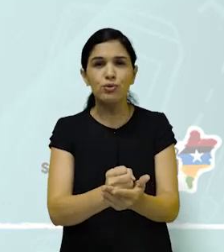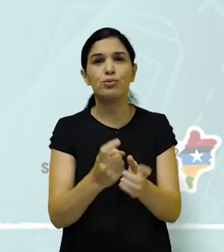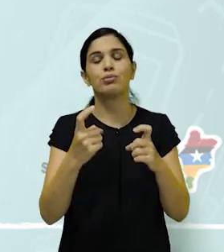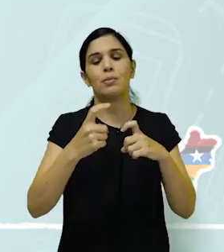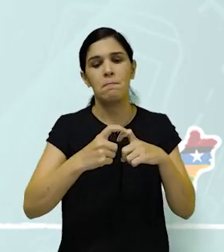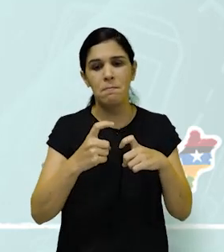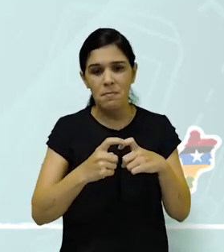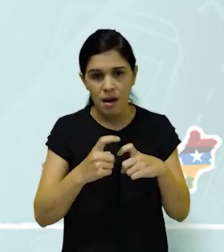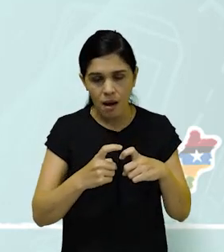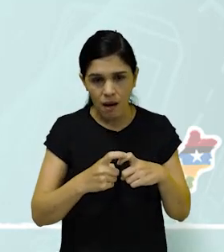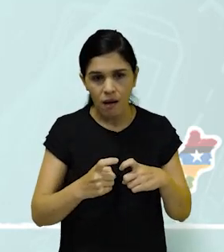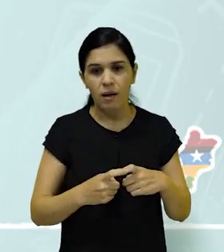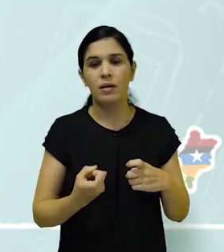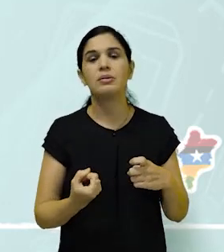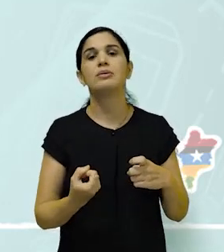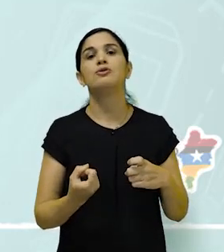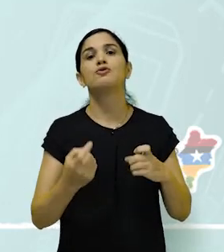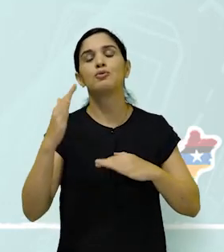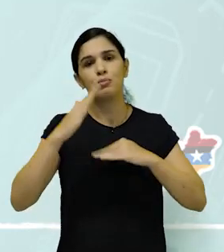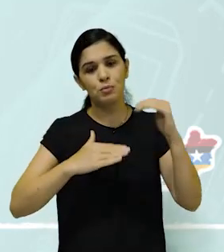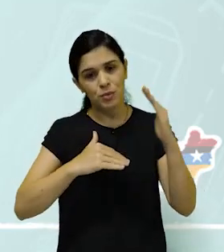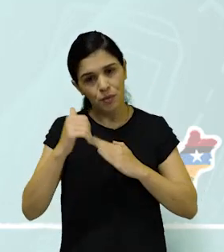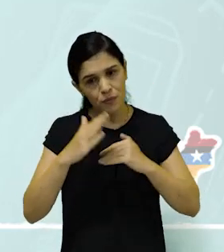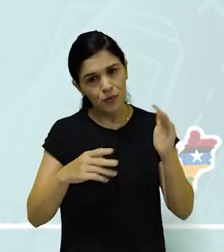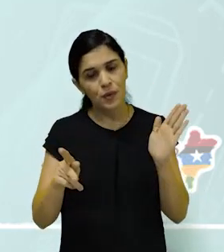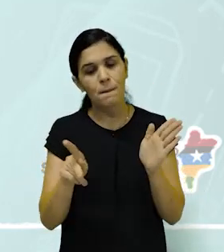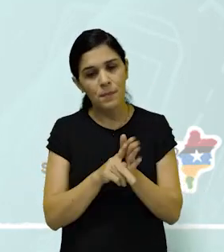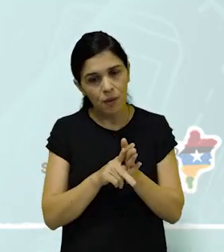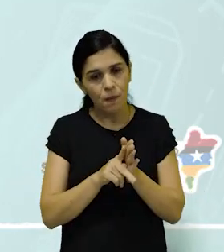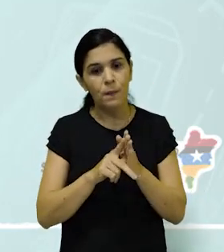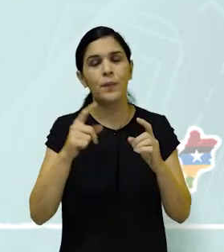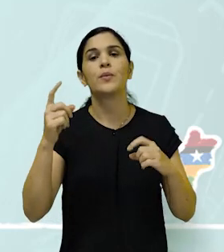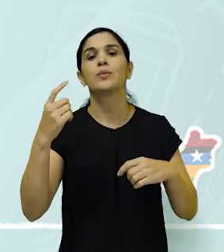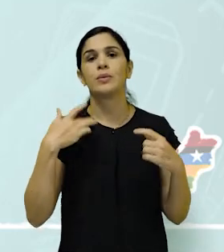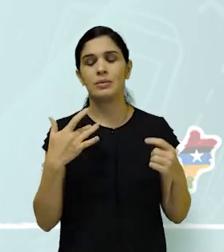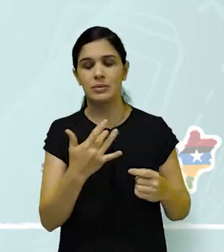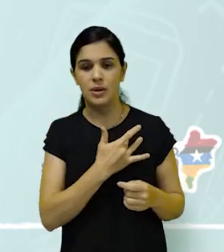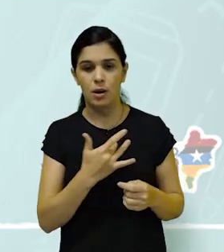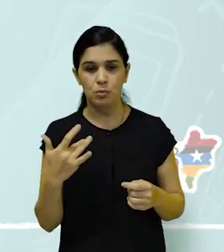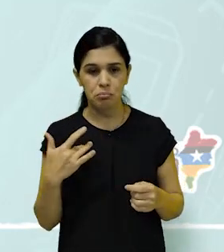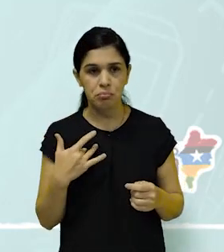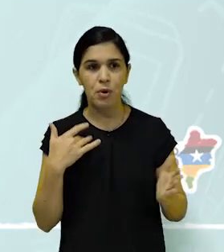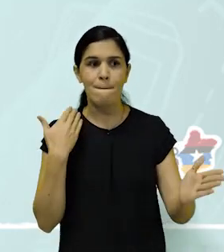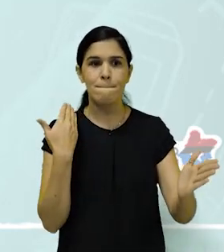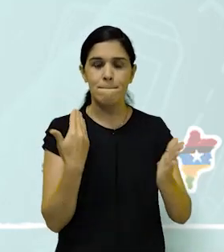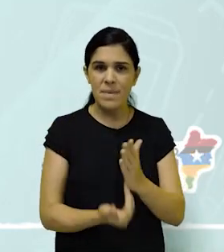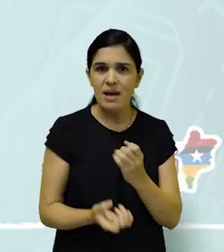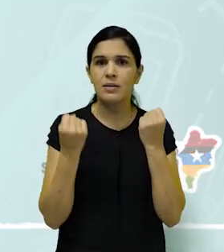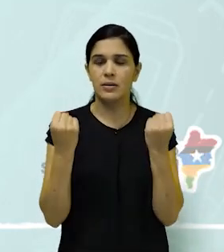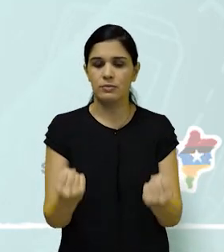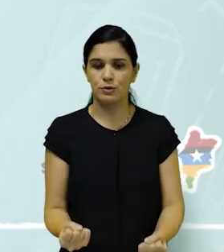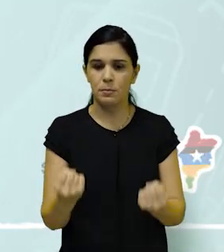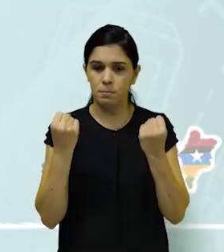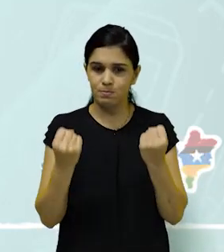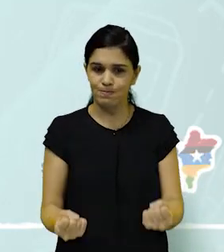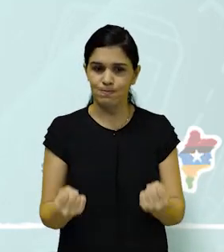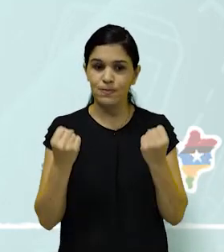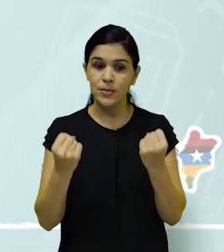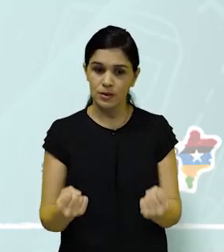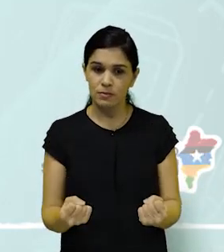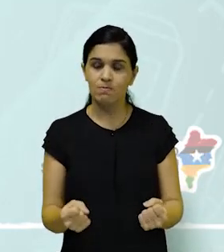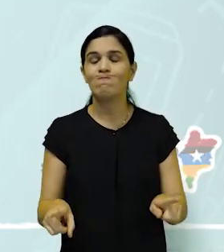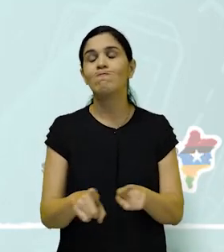da imagem. Tá certo? Na anorexia, pessoa magrinha, se visualiza gordinha. Na vigorexia, é aquela pessoa